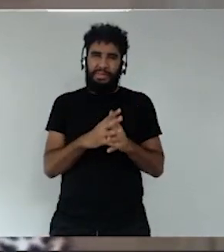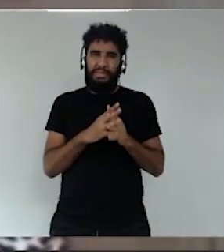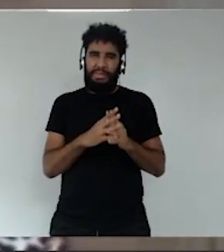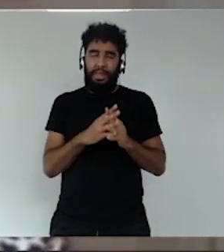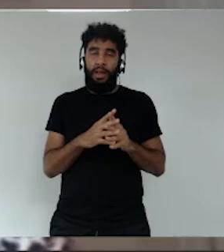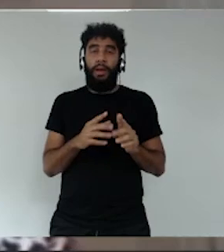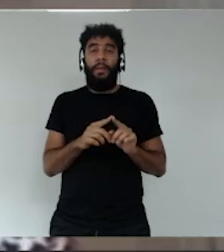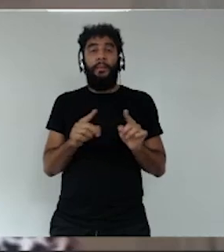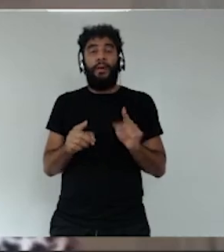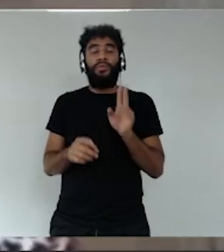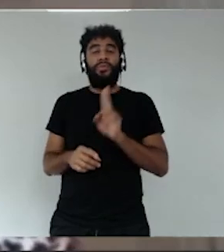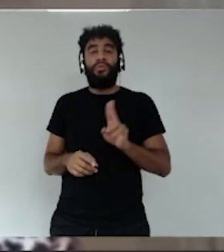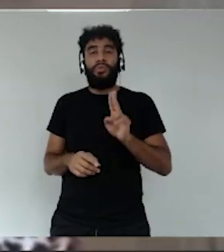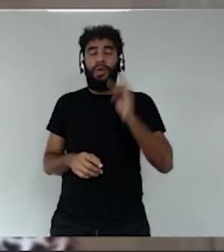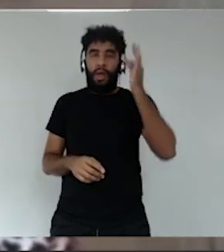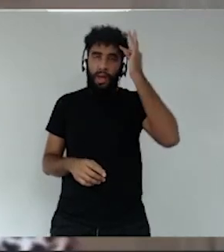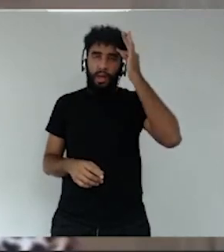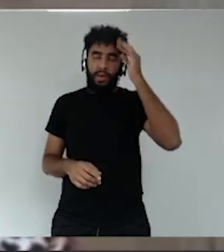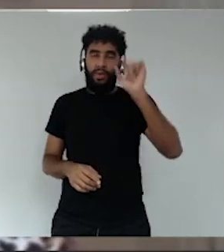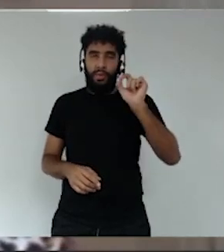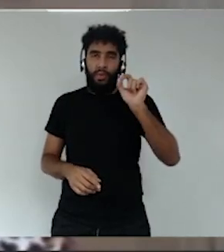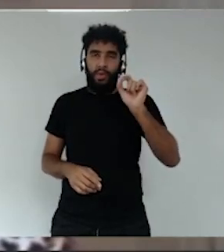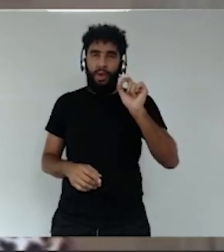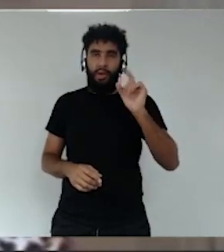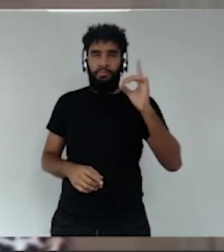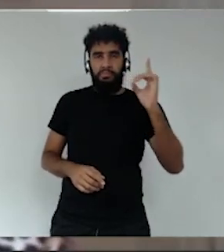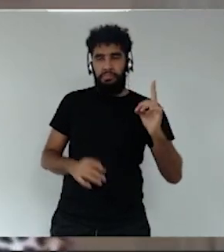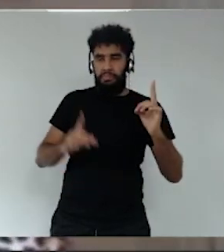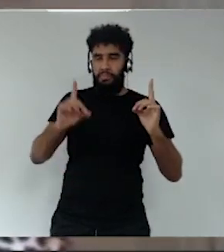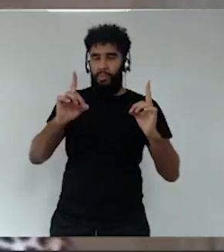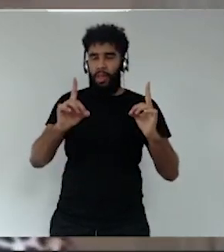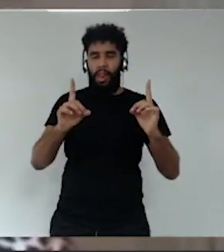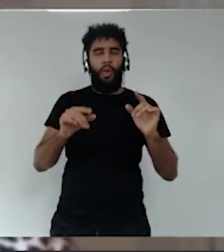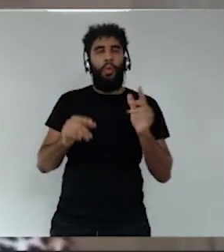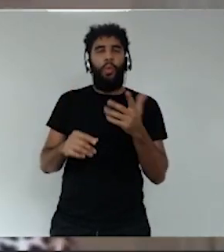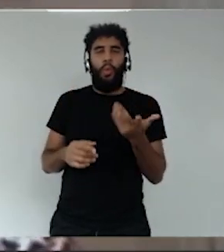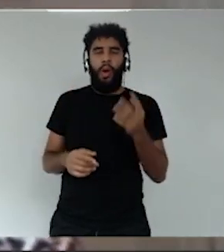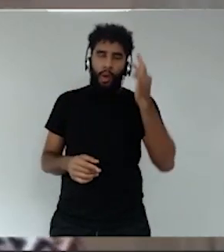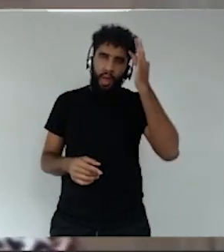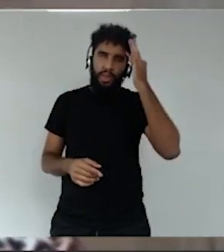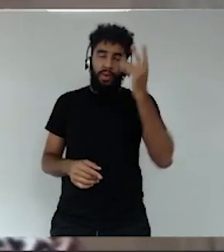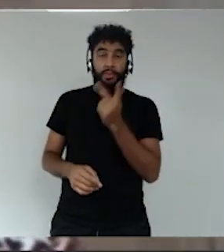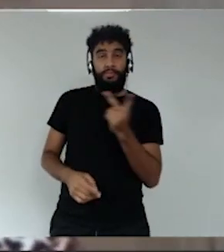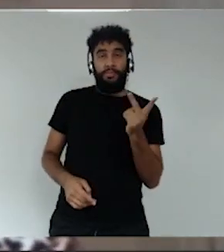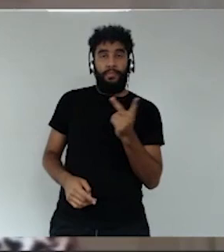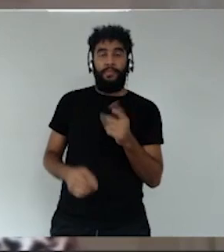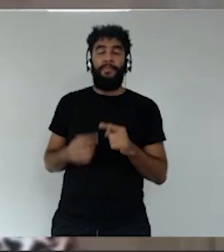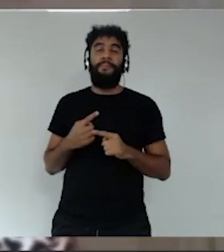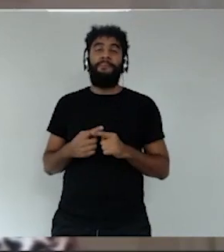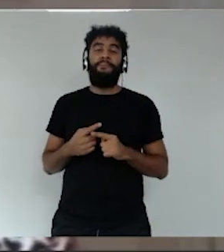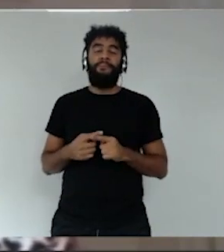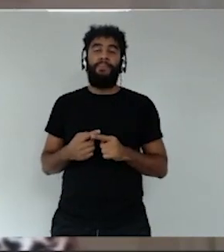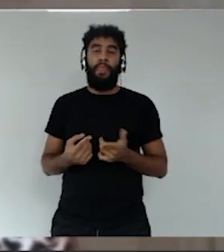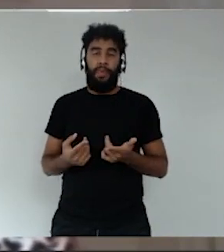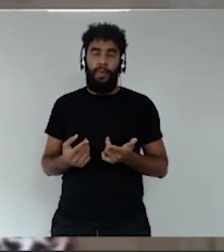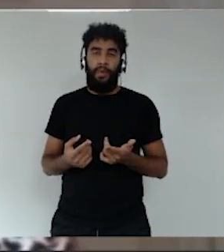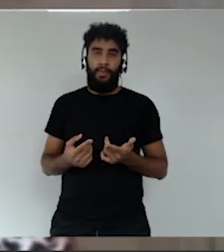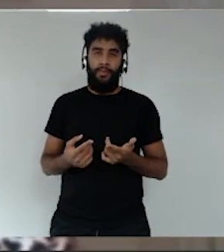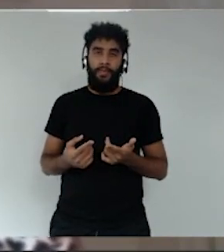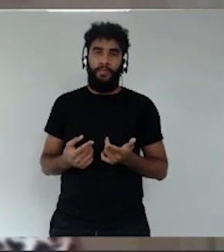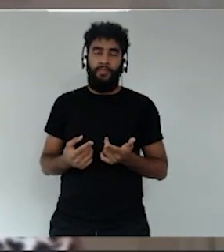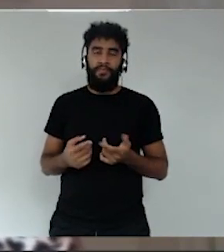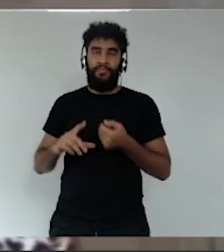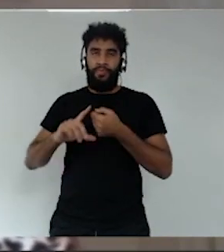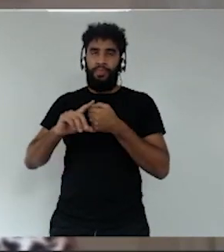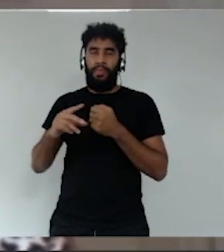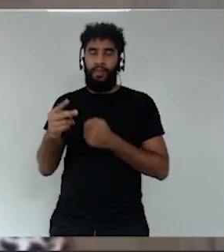devemos usar a teoria do diálogo das fontes, né, nessa interpretação das normas. Porque, de acordo com o artigo 2º da